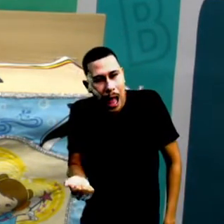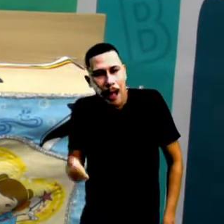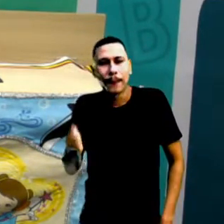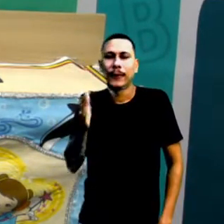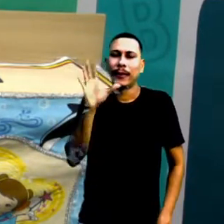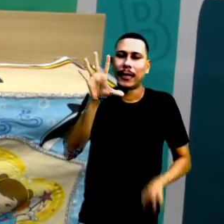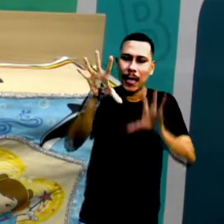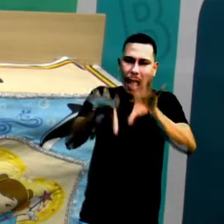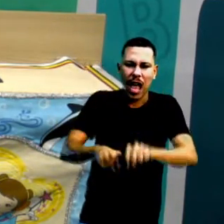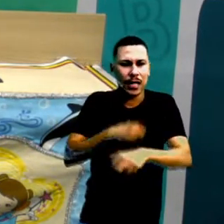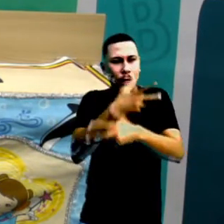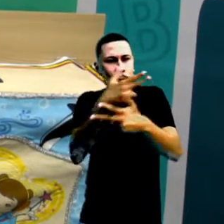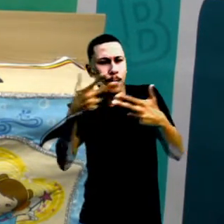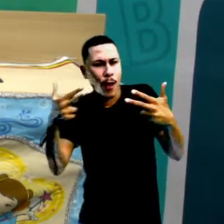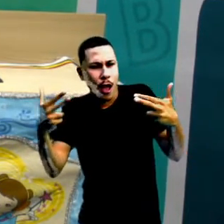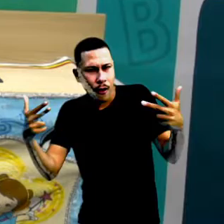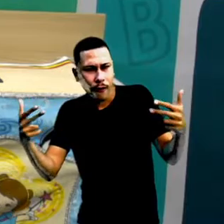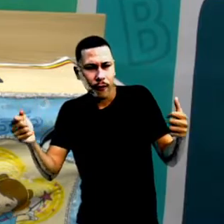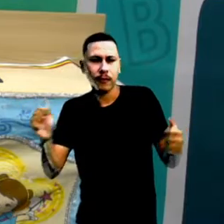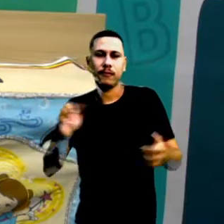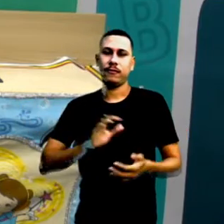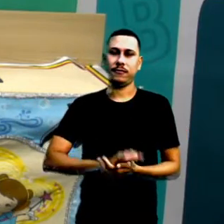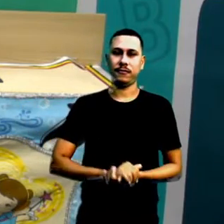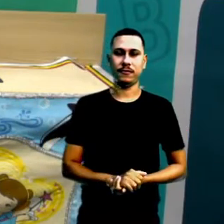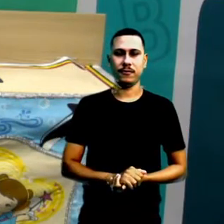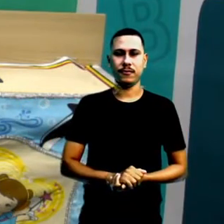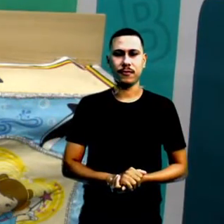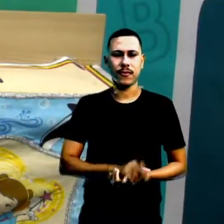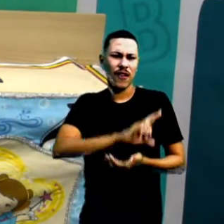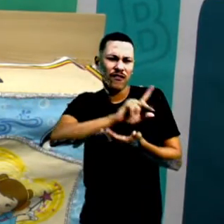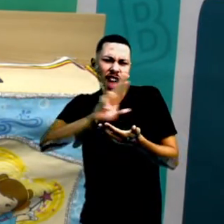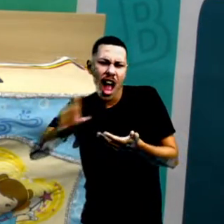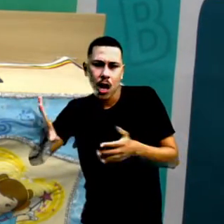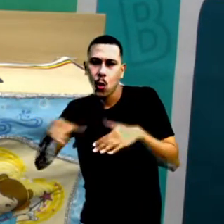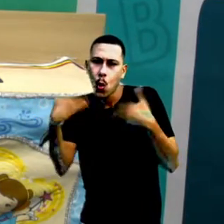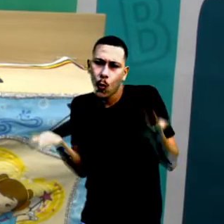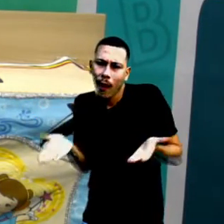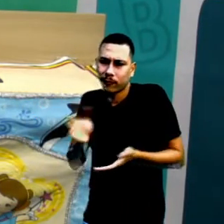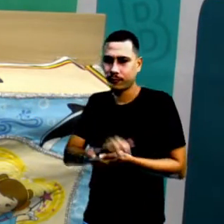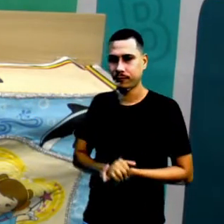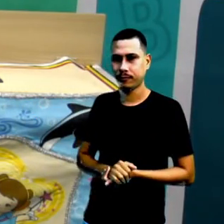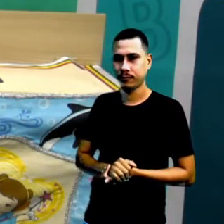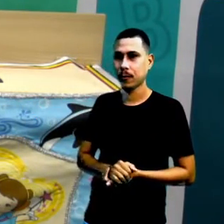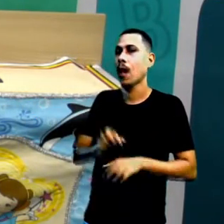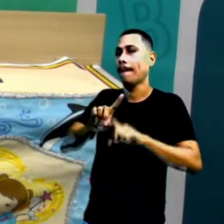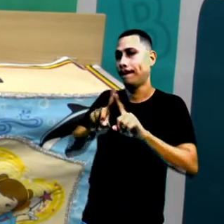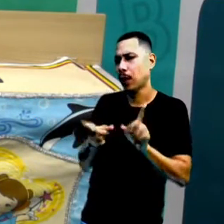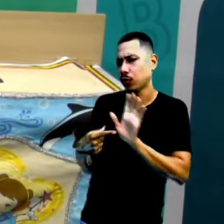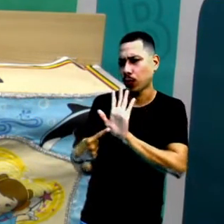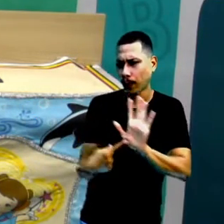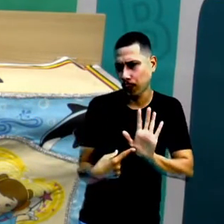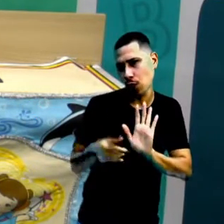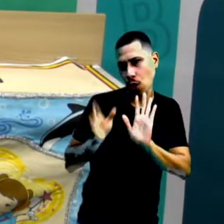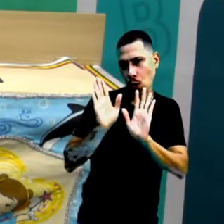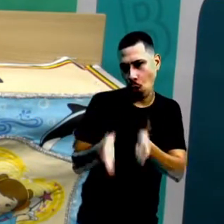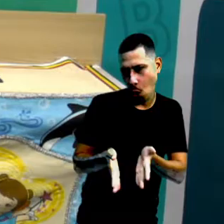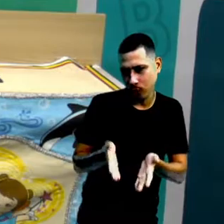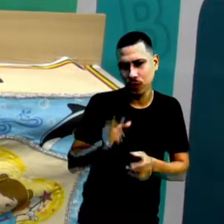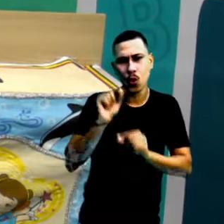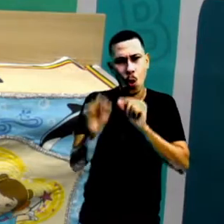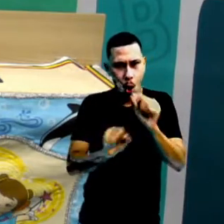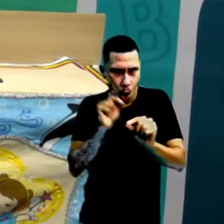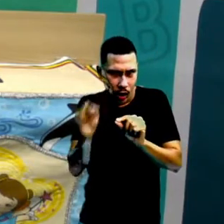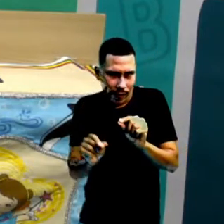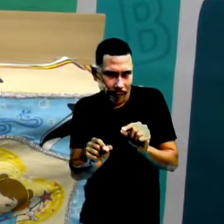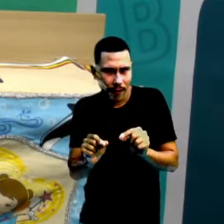não É sim muitos animais Têm muitos mas esse que Tia Lê trouxe se a lei trouxe